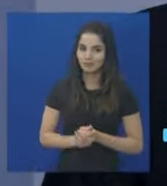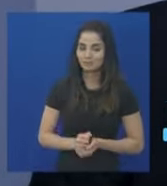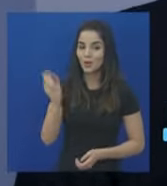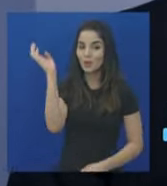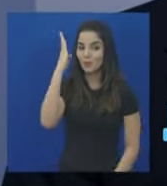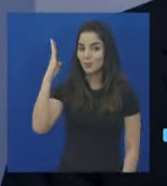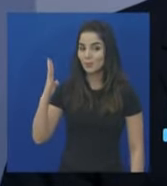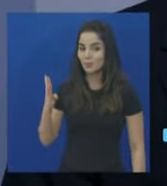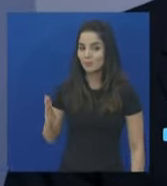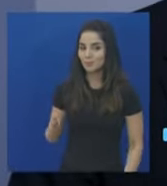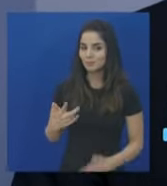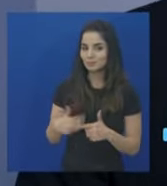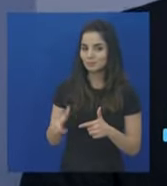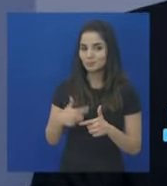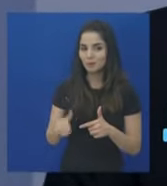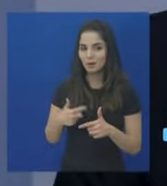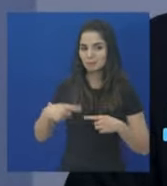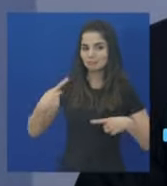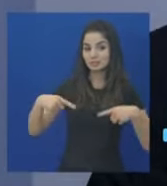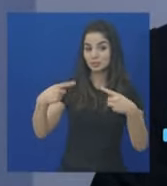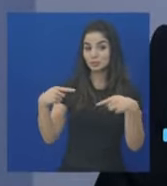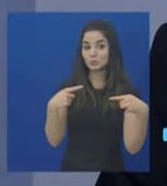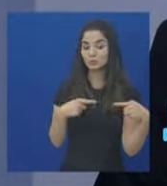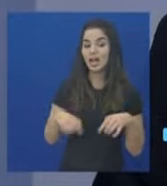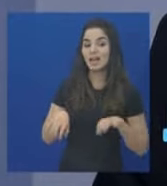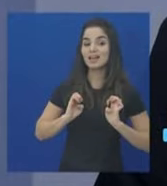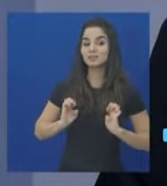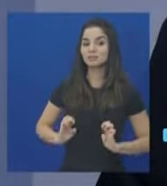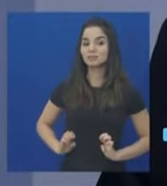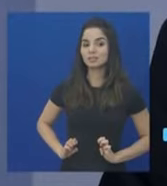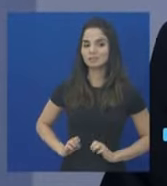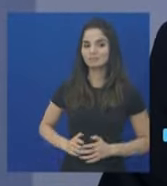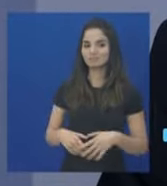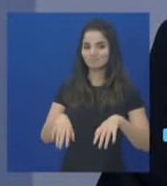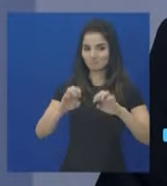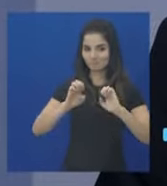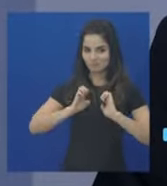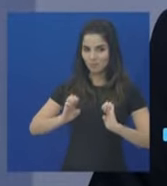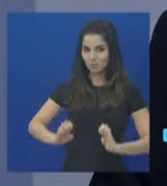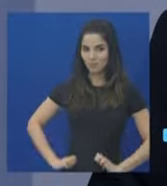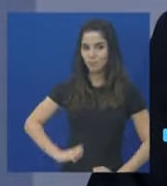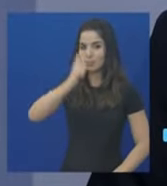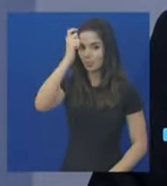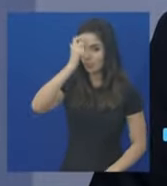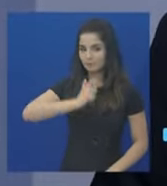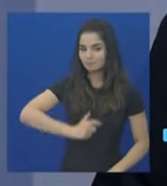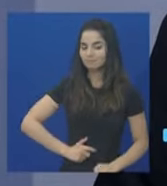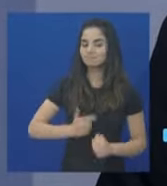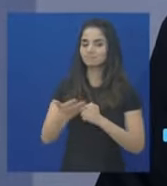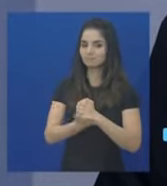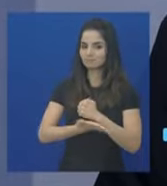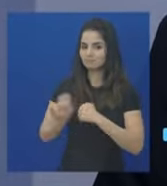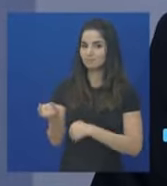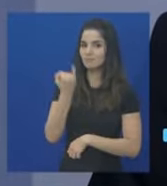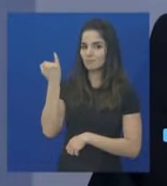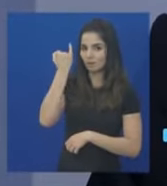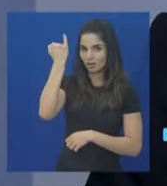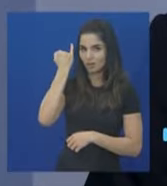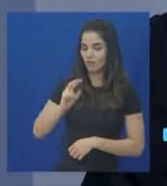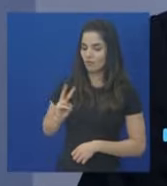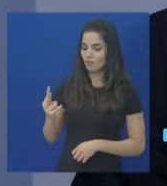passa por uma profunda discussão do sentido ético. A ética, a honestidade, é fundamental. São valores